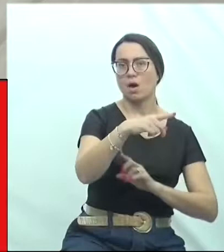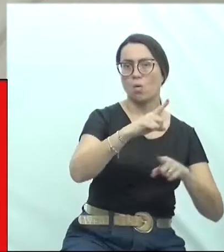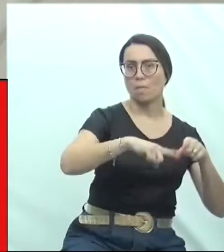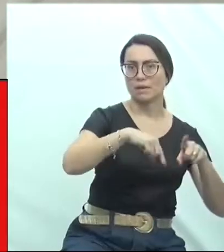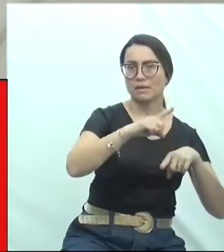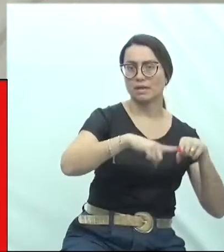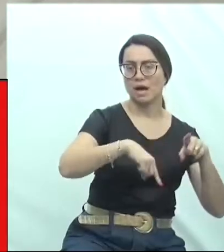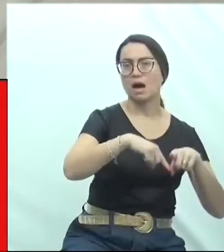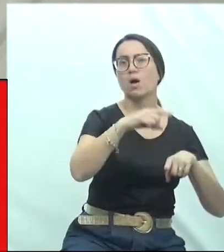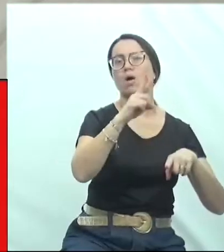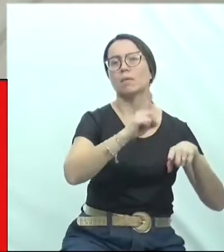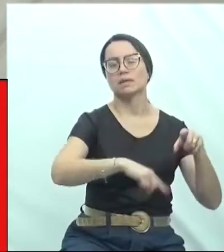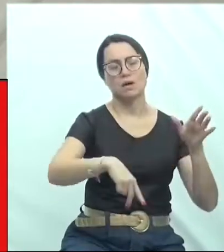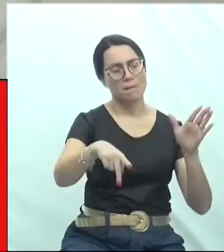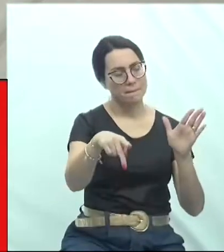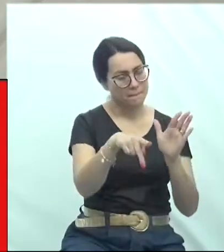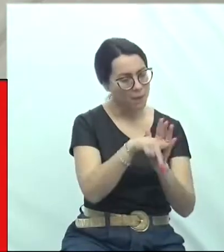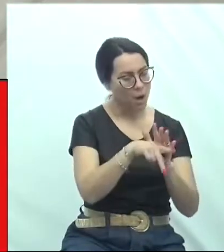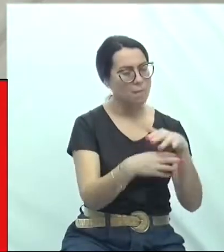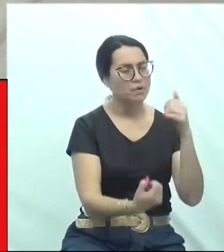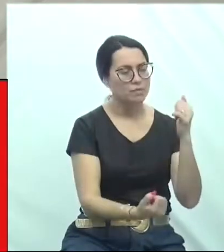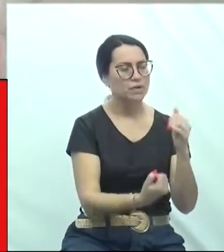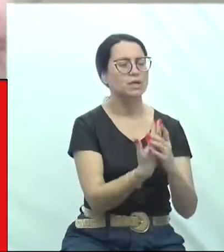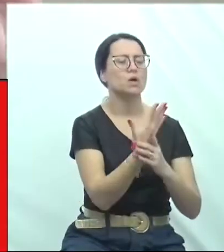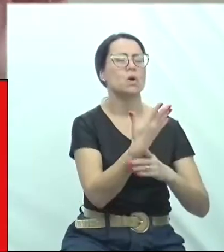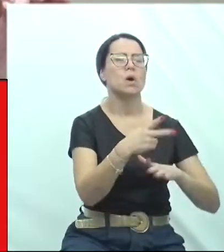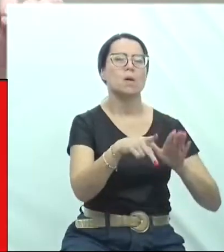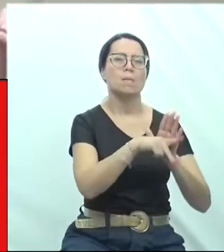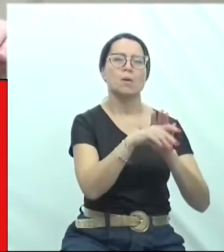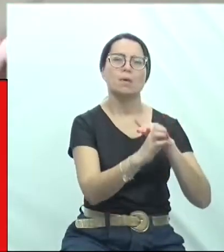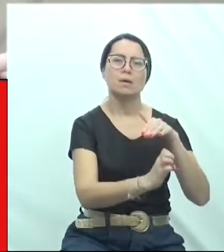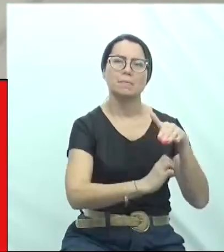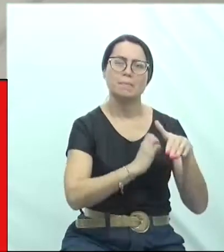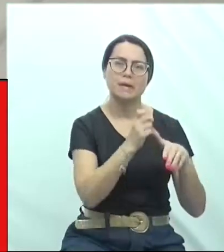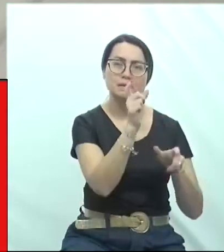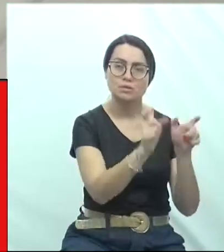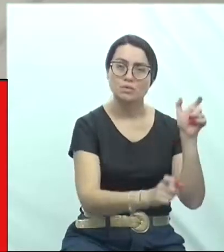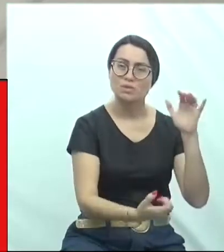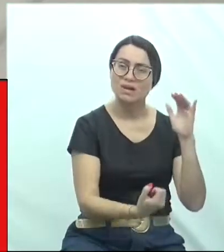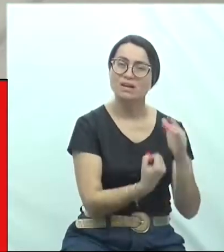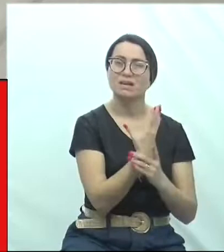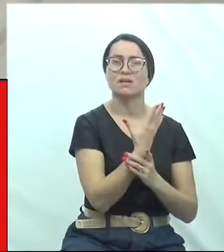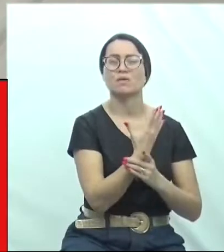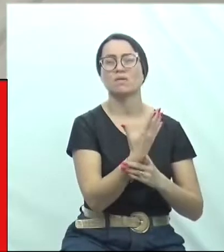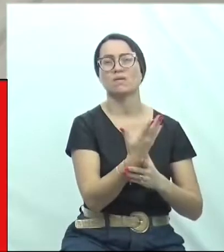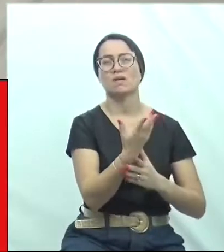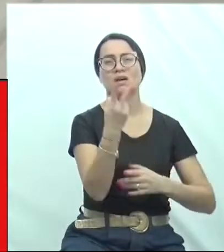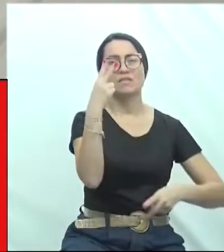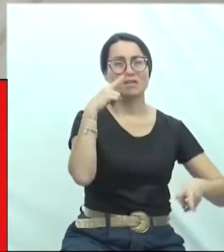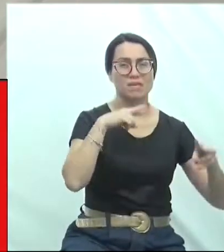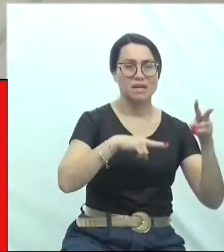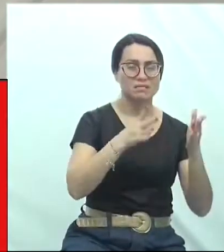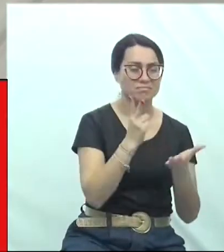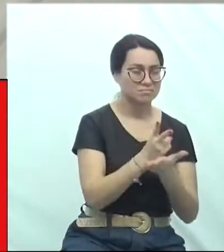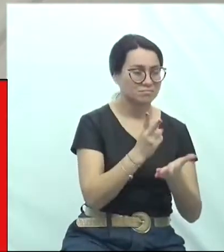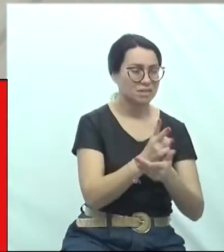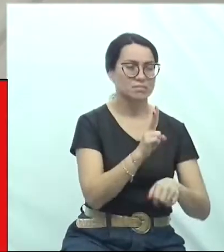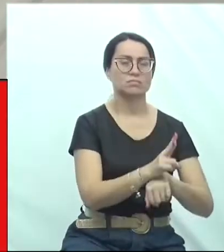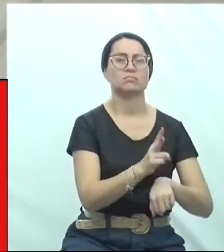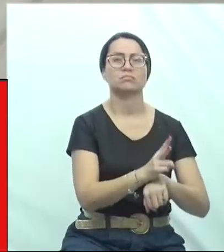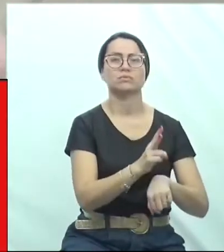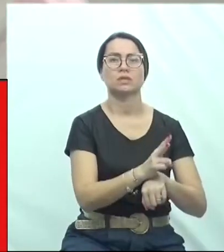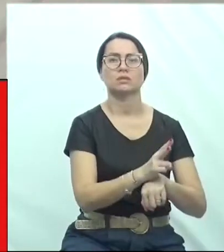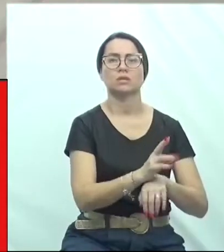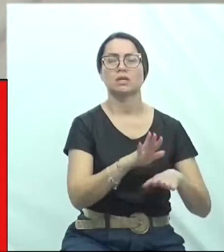empresa, acompanhada, monitorada, é algo que fica em constante da área técnica. Então, não